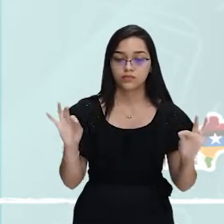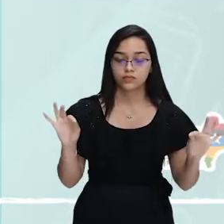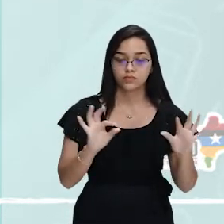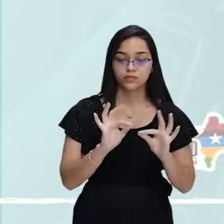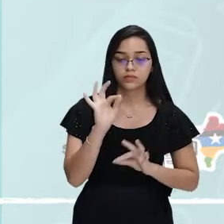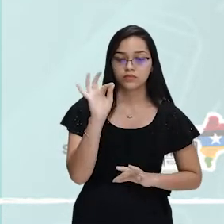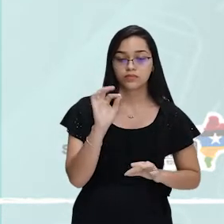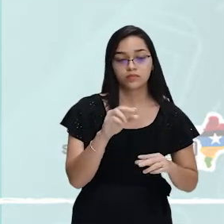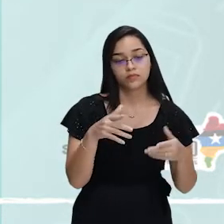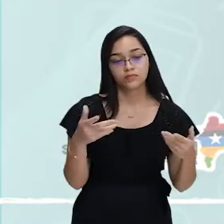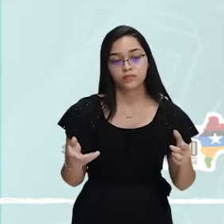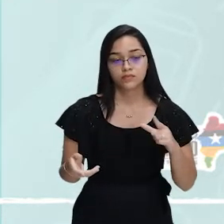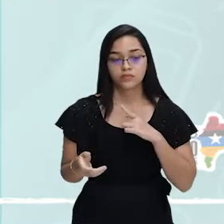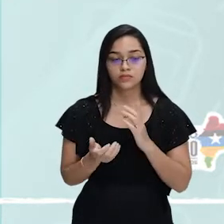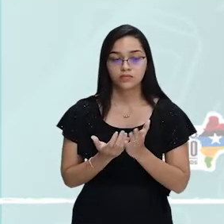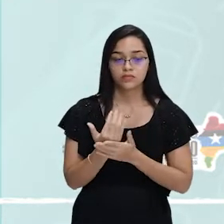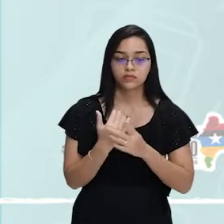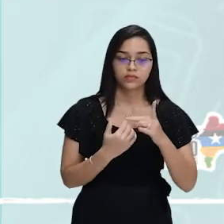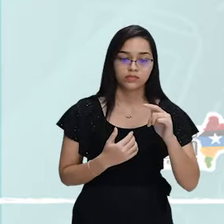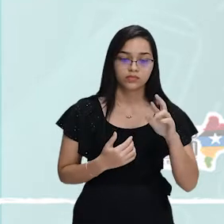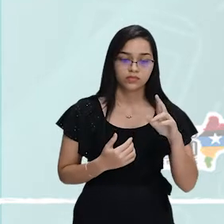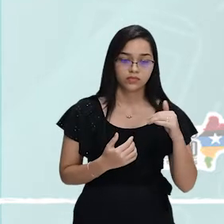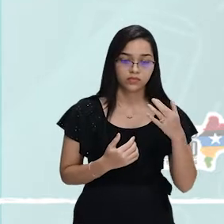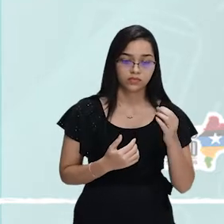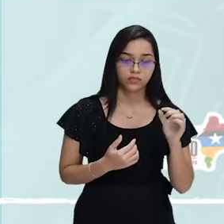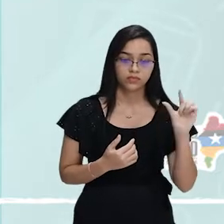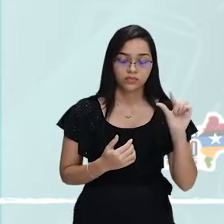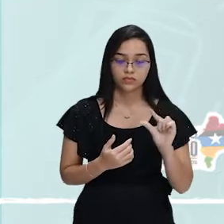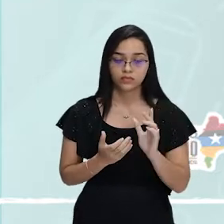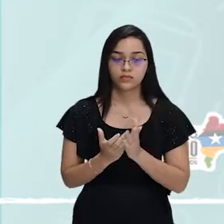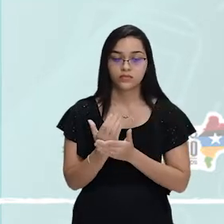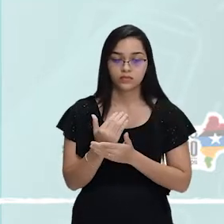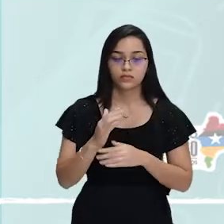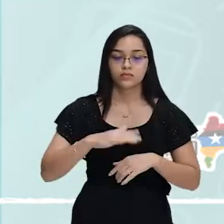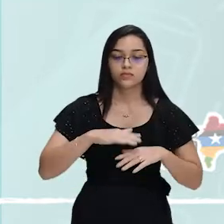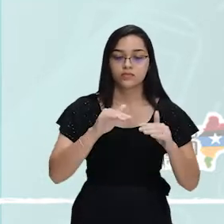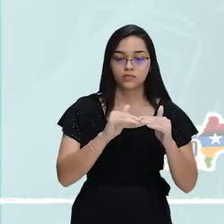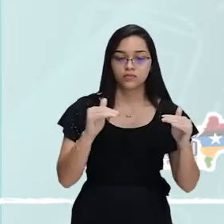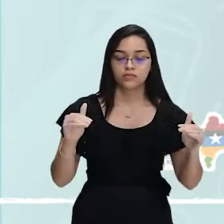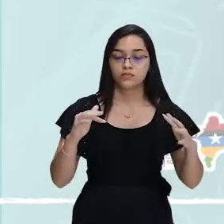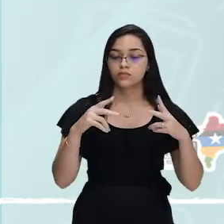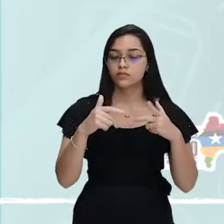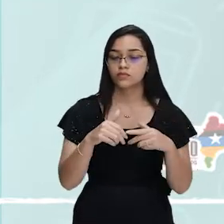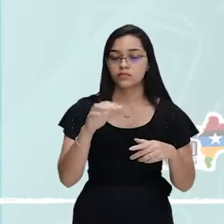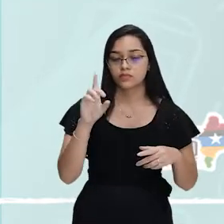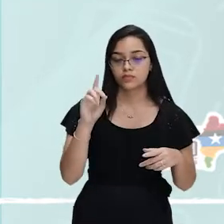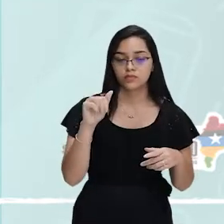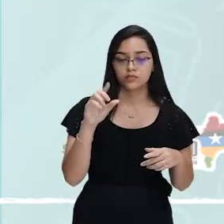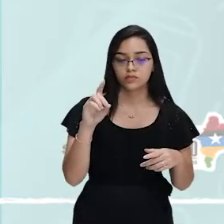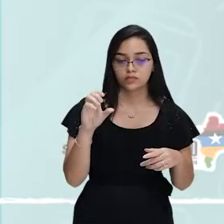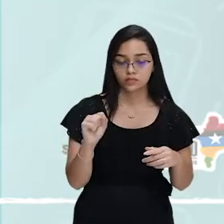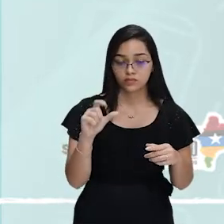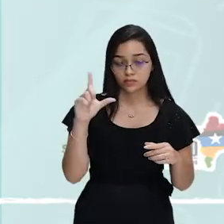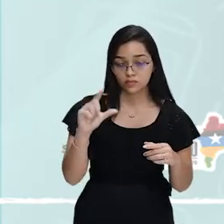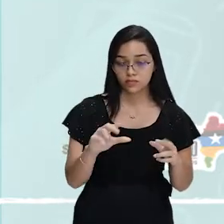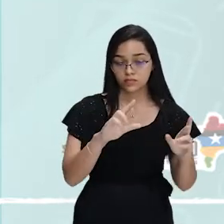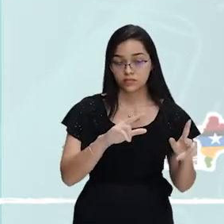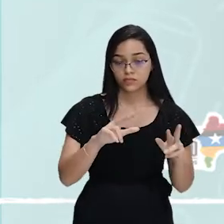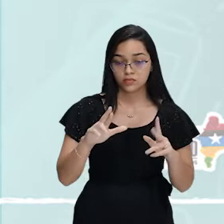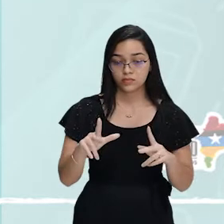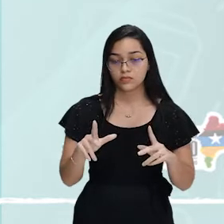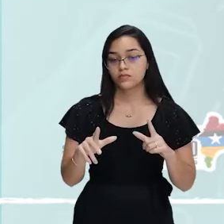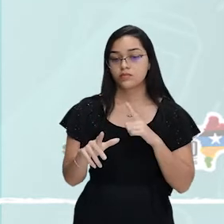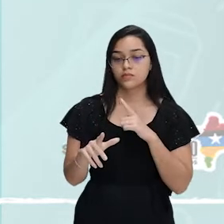pelas medidas de dispersão, no caso do desvio padrão. Quanto menor o desvio padrão, mais regular são os dados. Ou